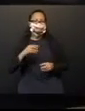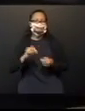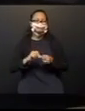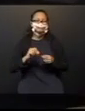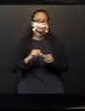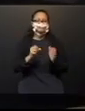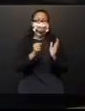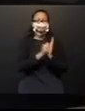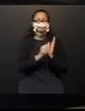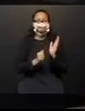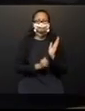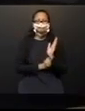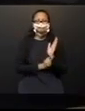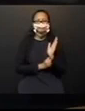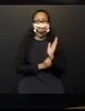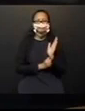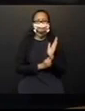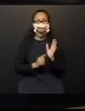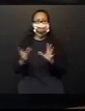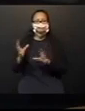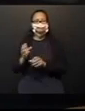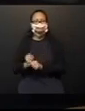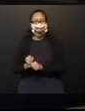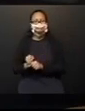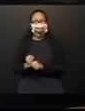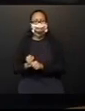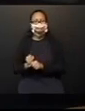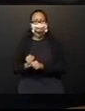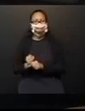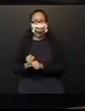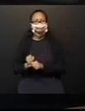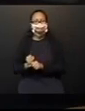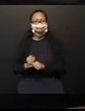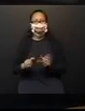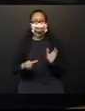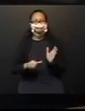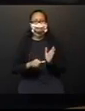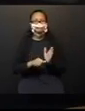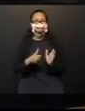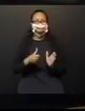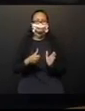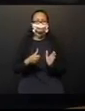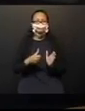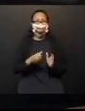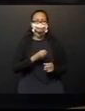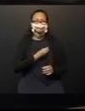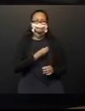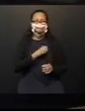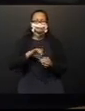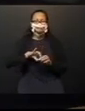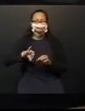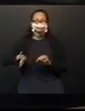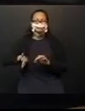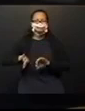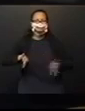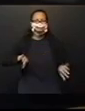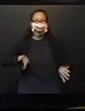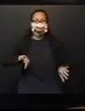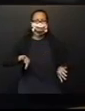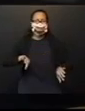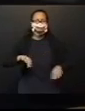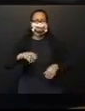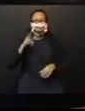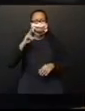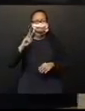algoritmo da adição. Primeiro, pela decomposição. Vamos lá comigo aqui na